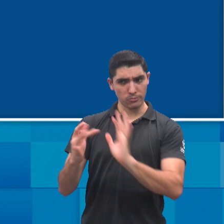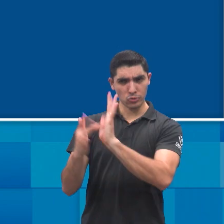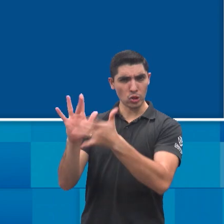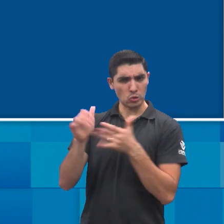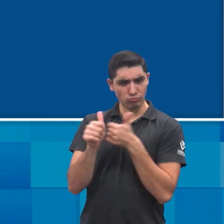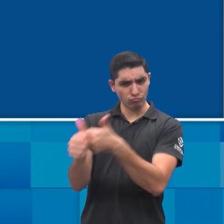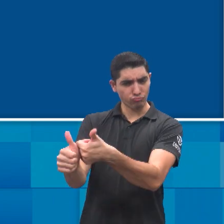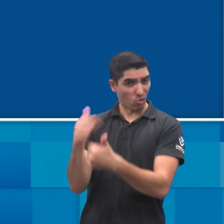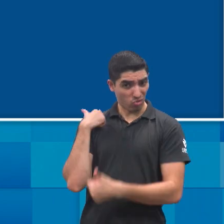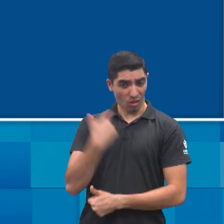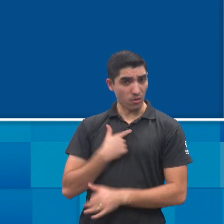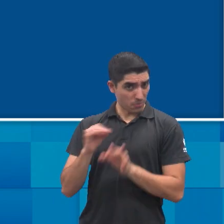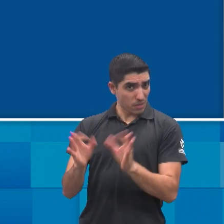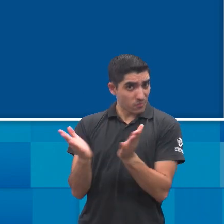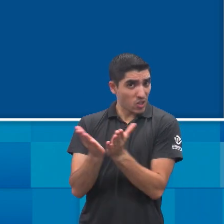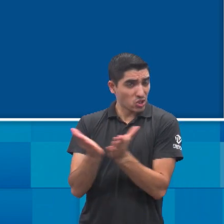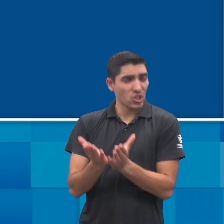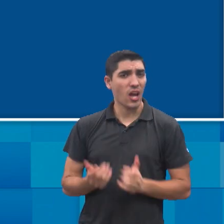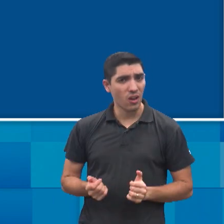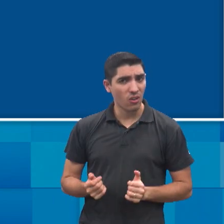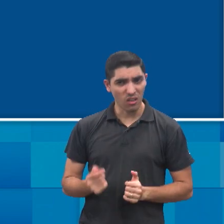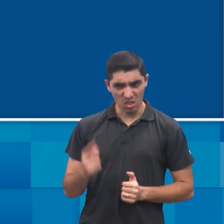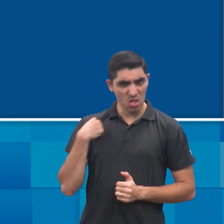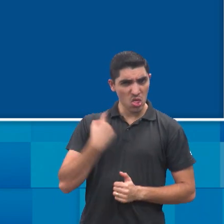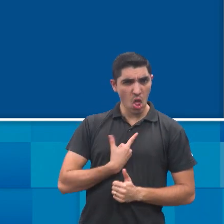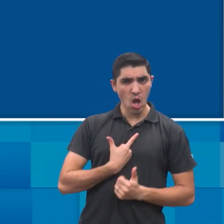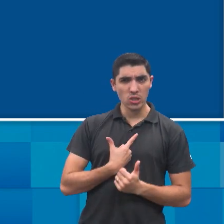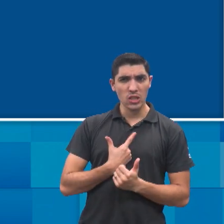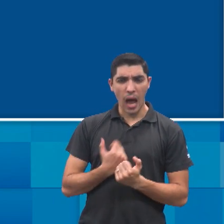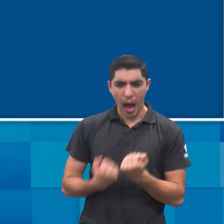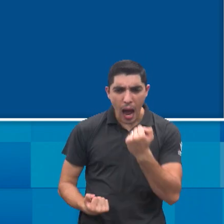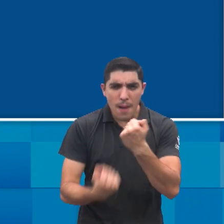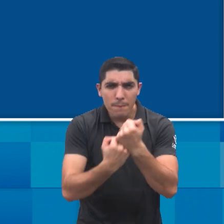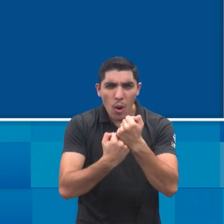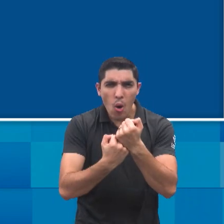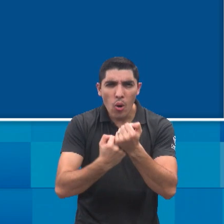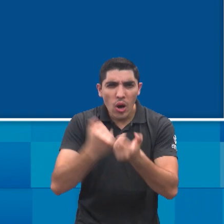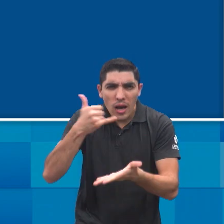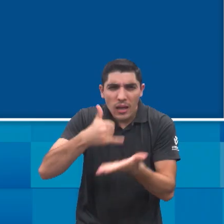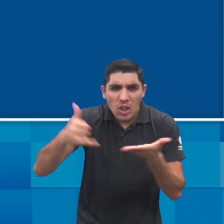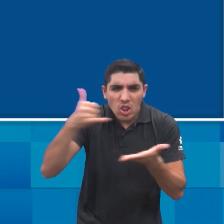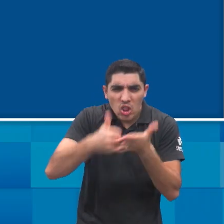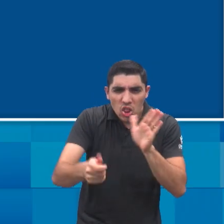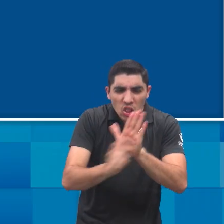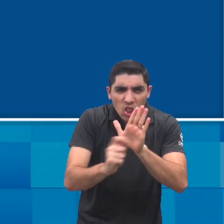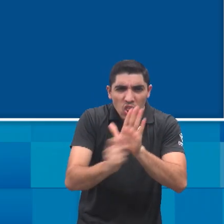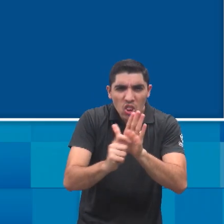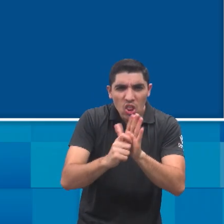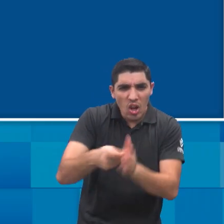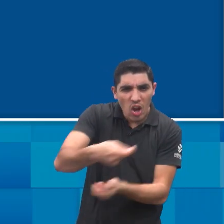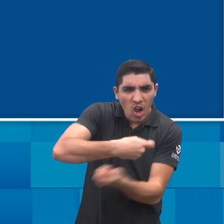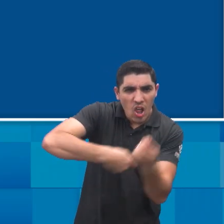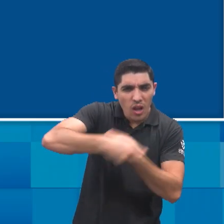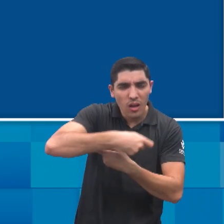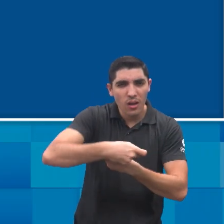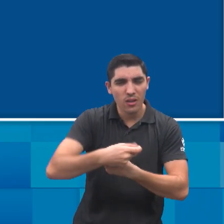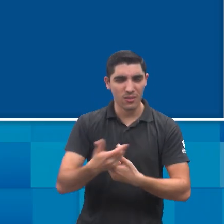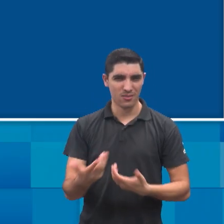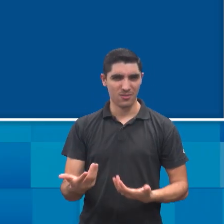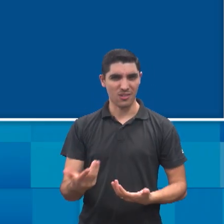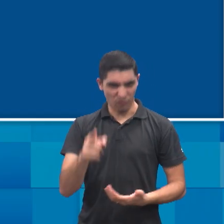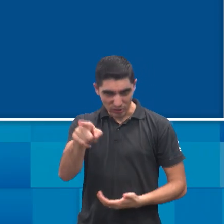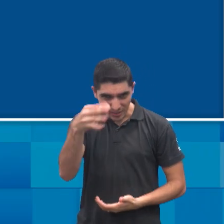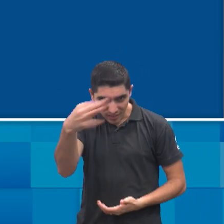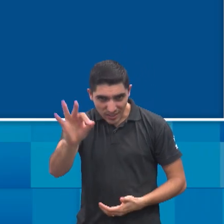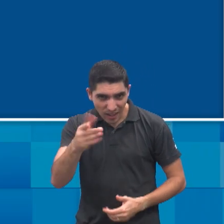a traficante, estão se unindo ao tráfico. Espera aí, será que esta é uma postura honesta de alguém